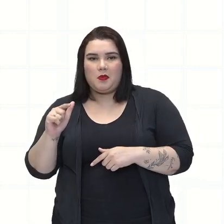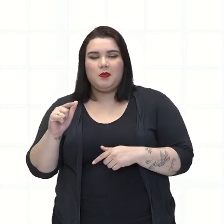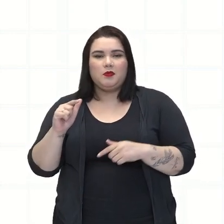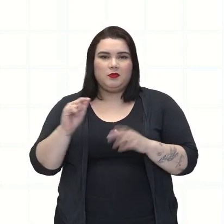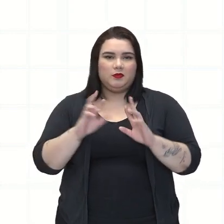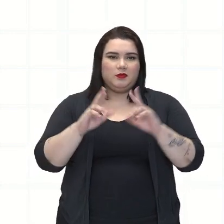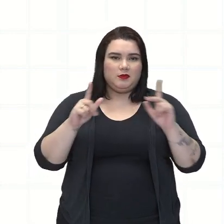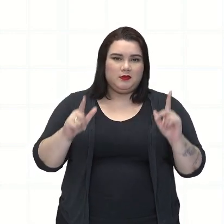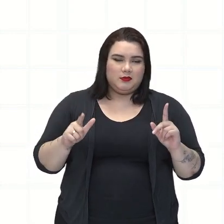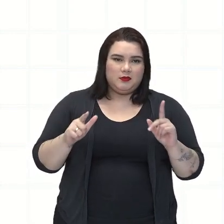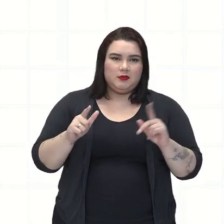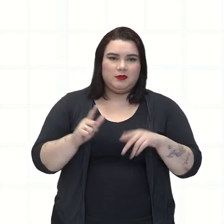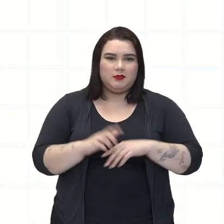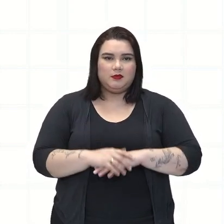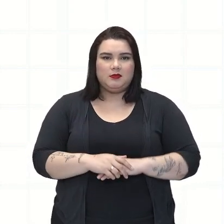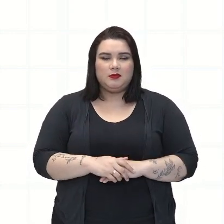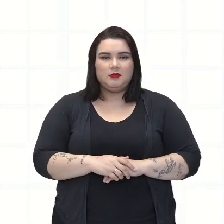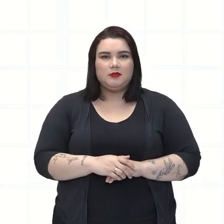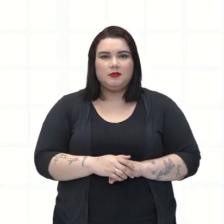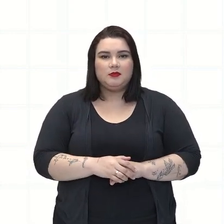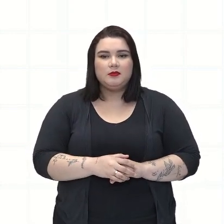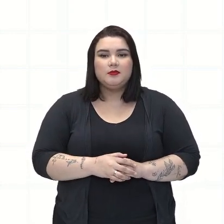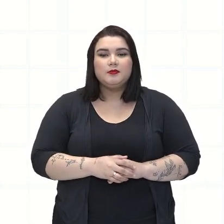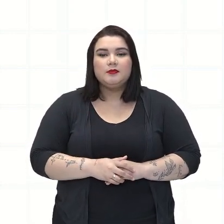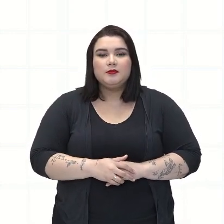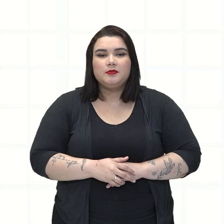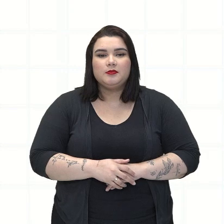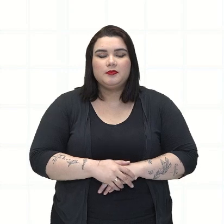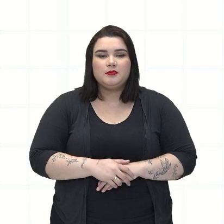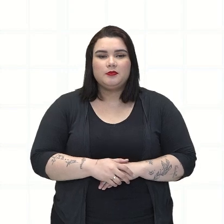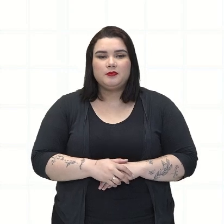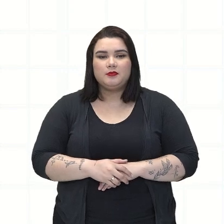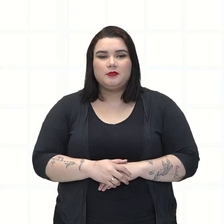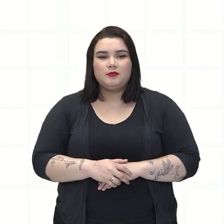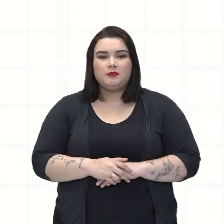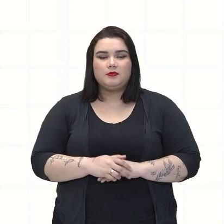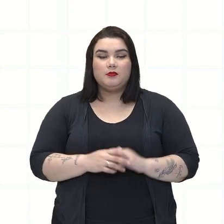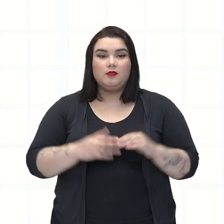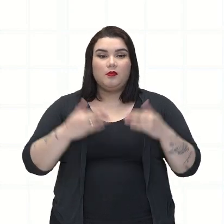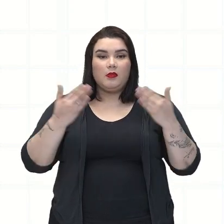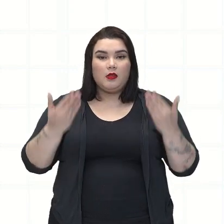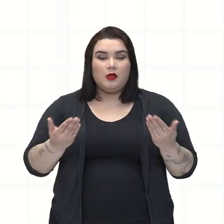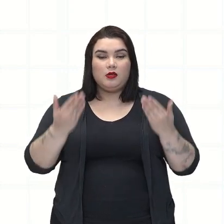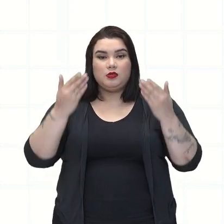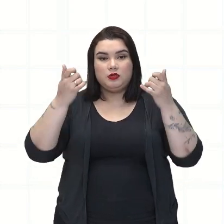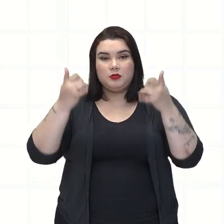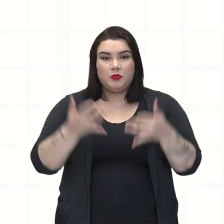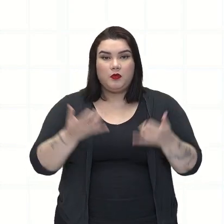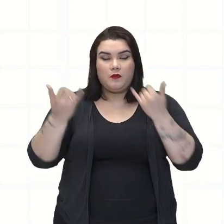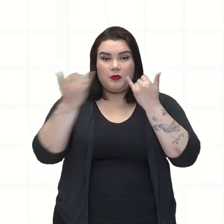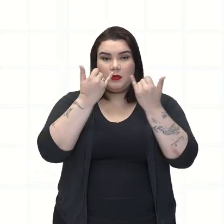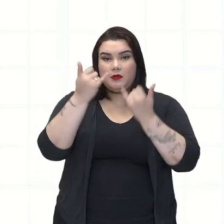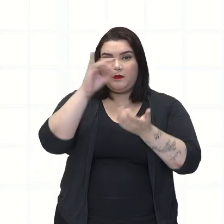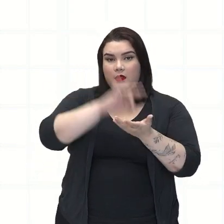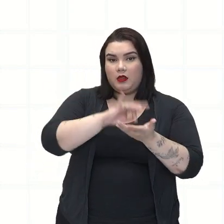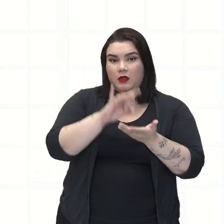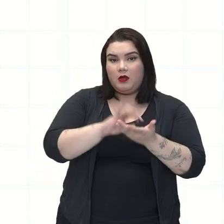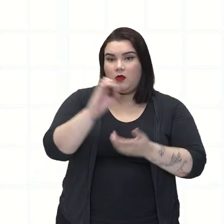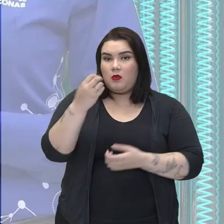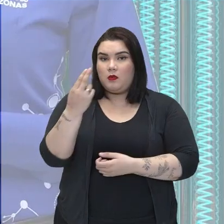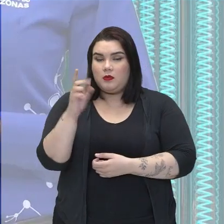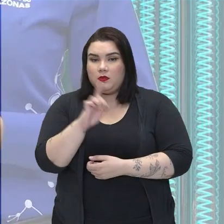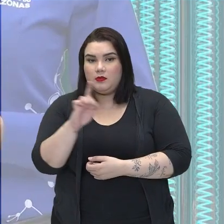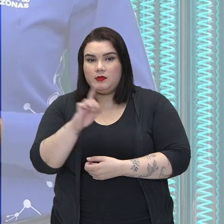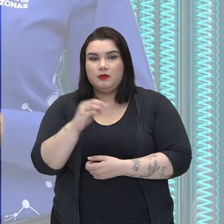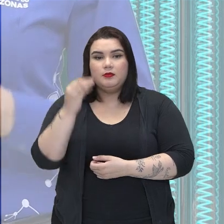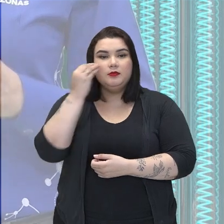verdadeira, né? Metade da informação. E por falar em informação verdadeira ou não,